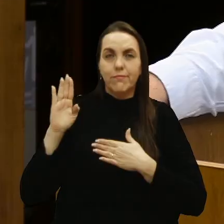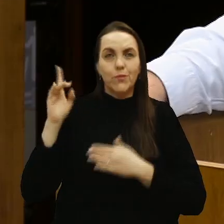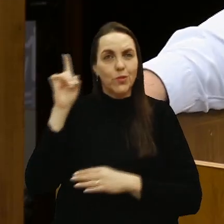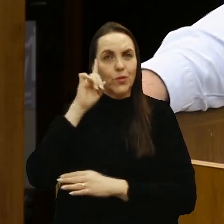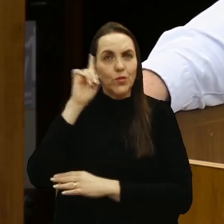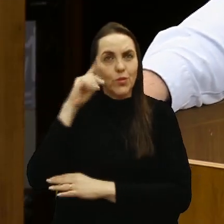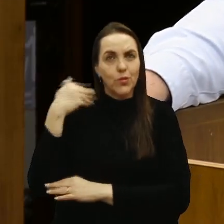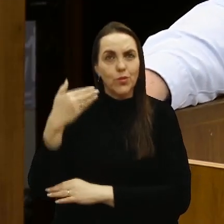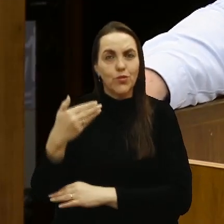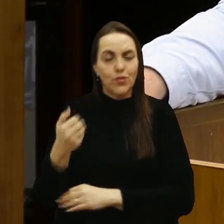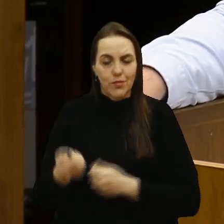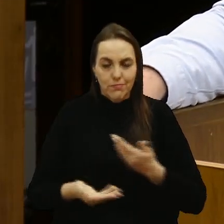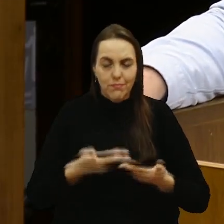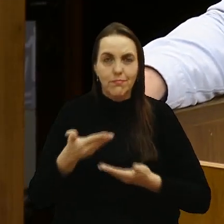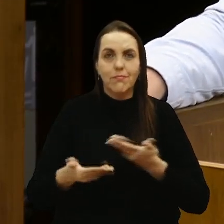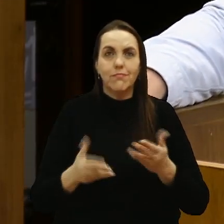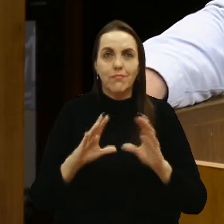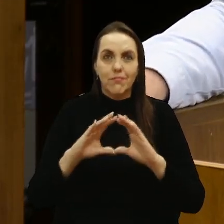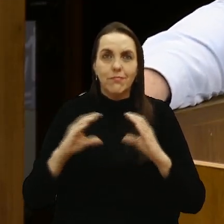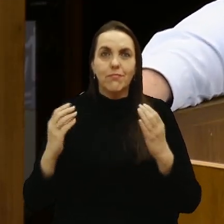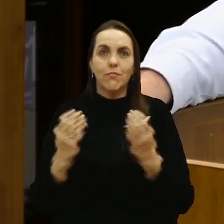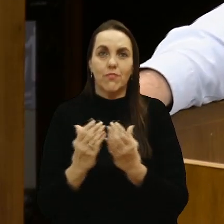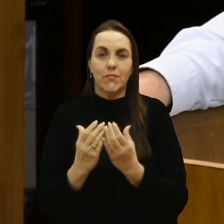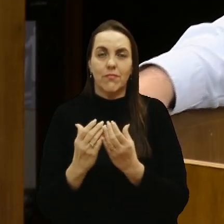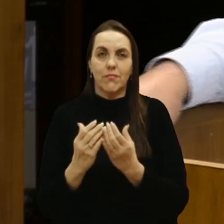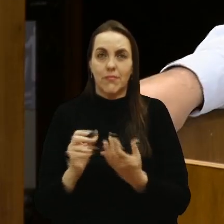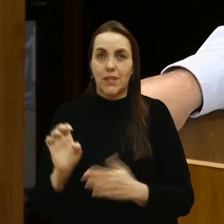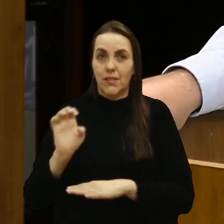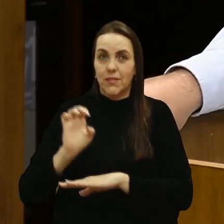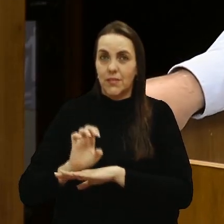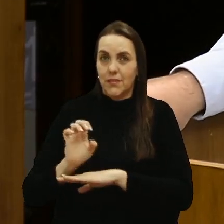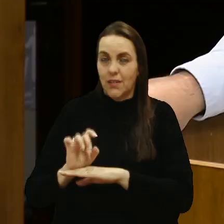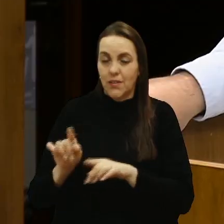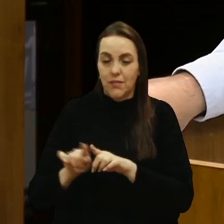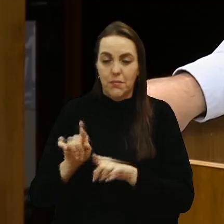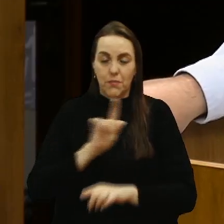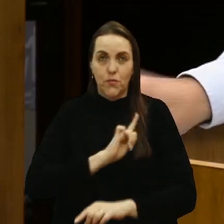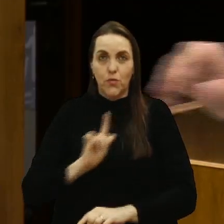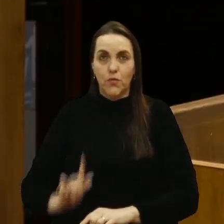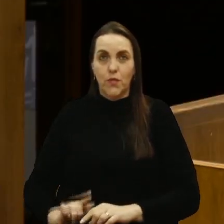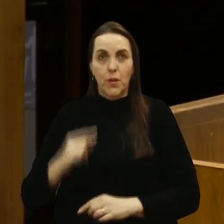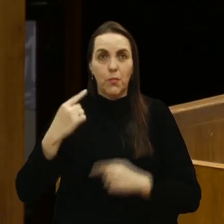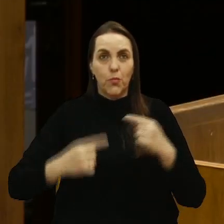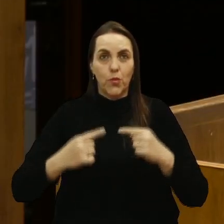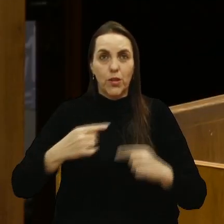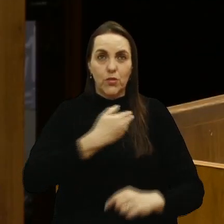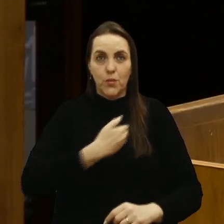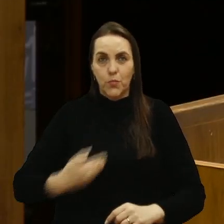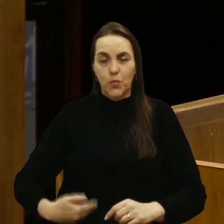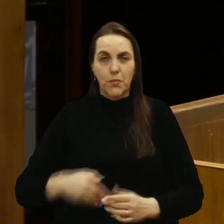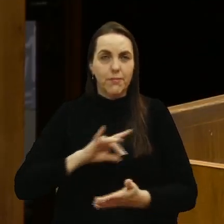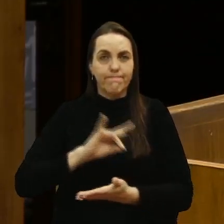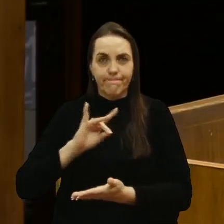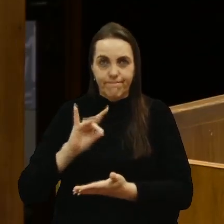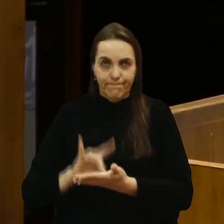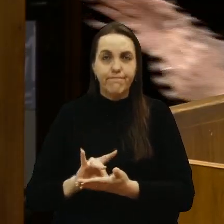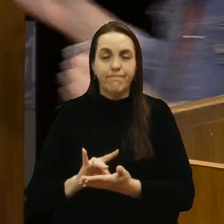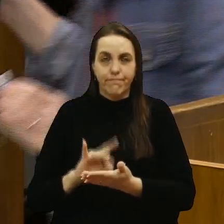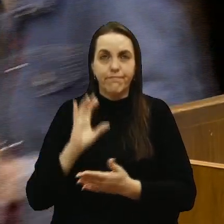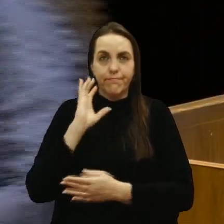comunidade, é fazer com que o Estado e as políticas públicas de fato existam e